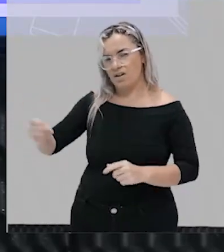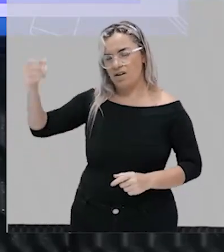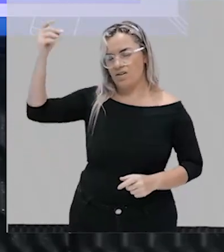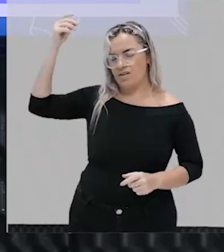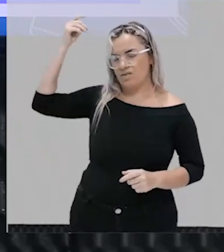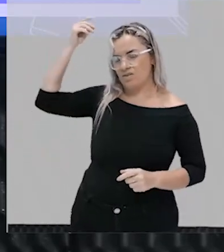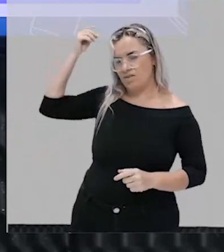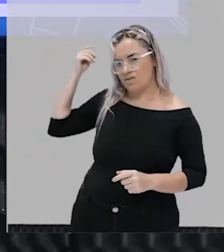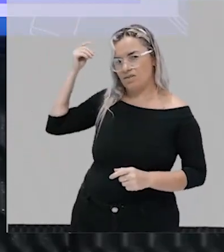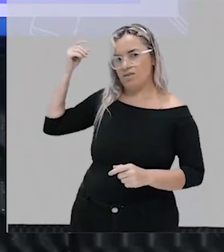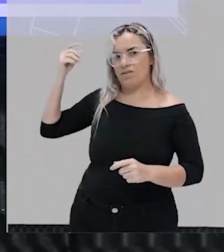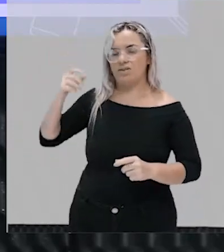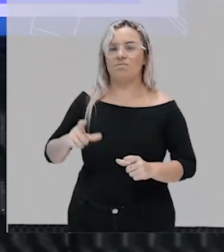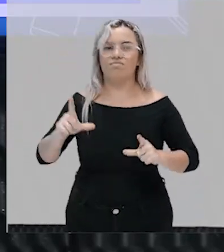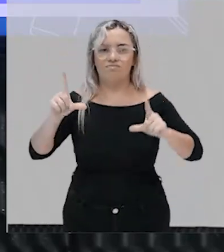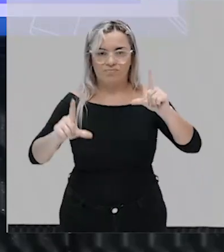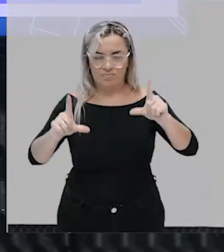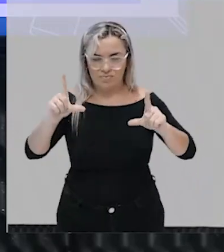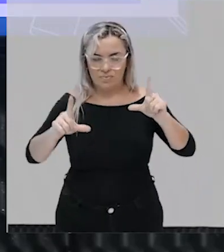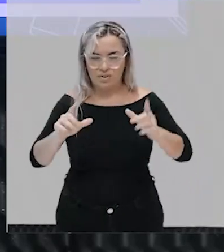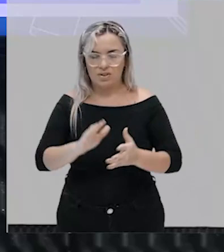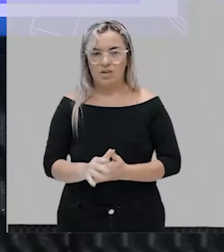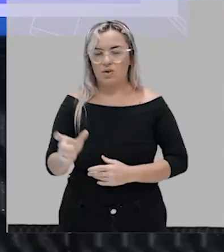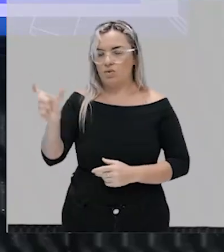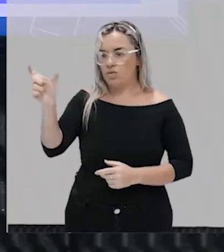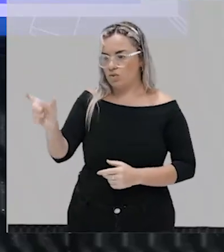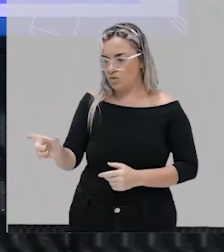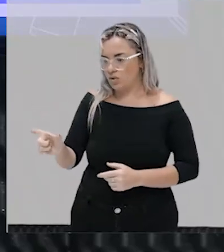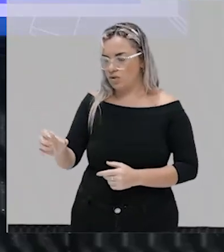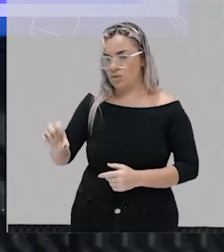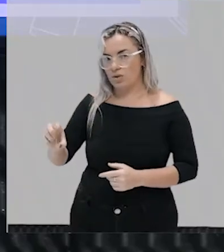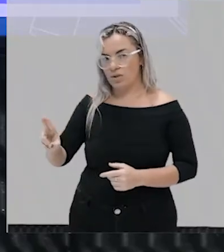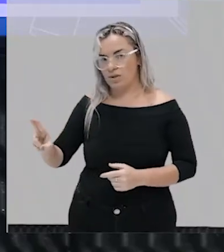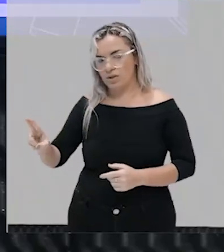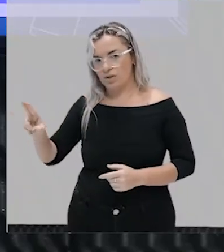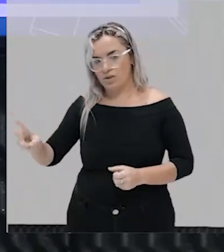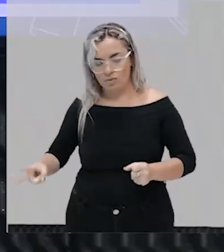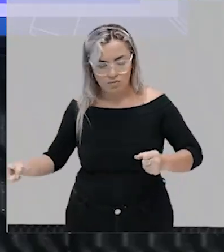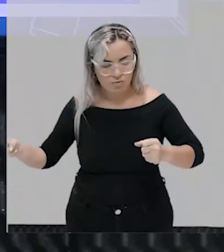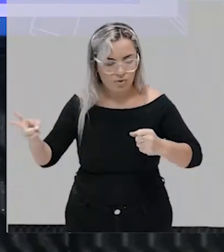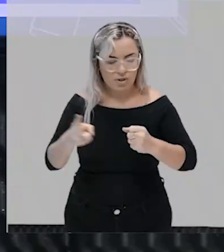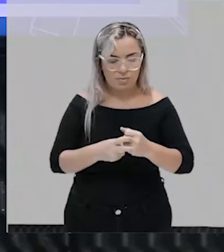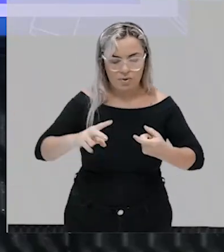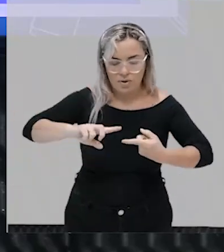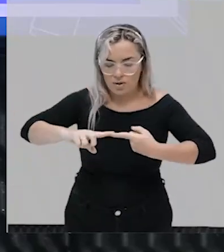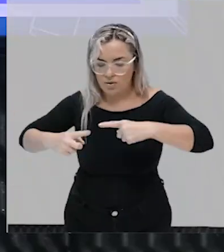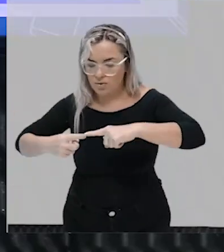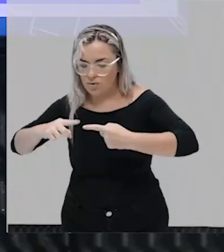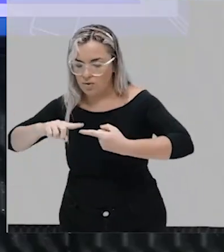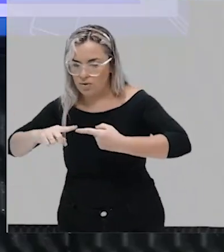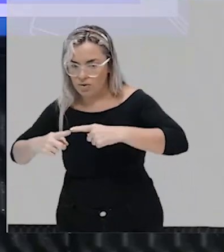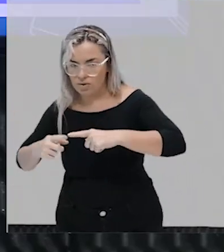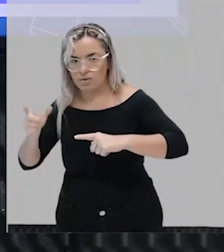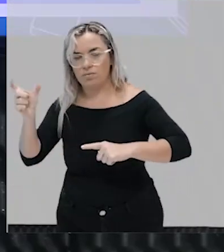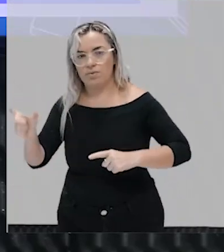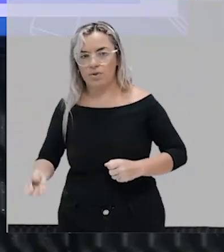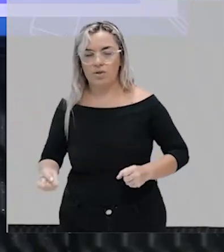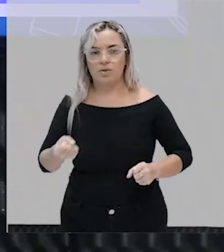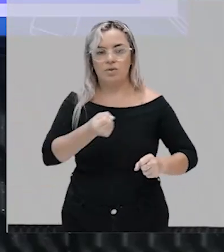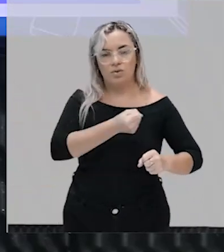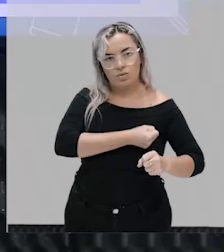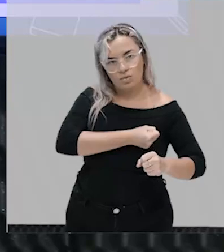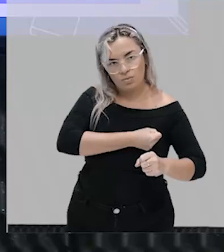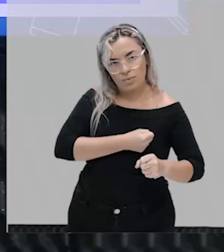eu assisti. Deu para entender? Sujeito eu, o verbo vai concordar com o sujeito em número. Primeira pessoa